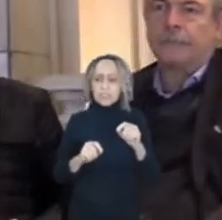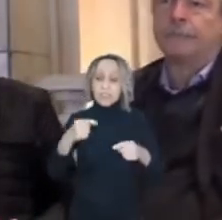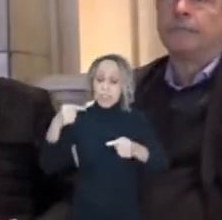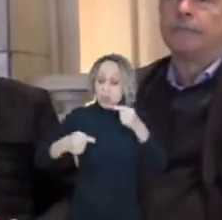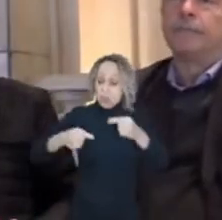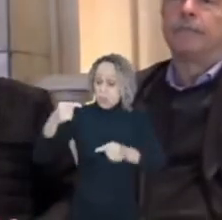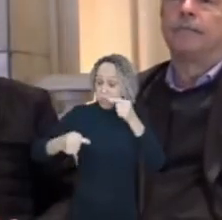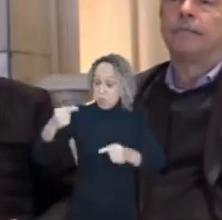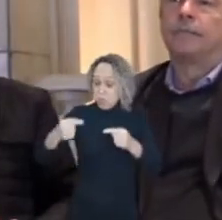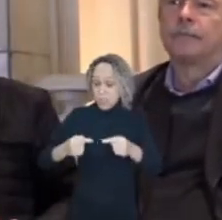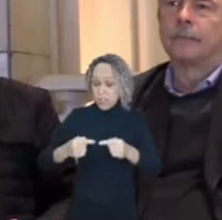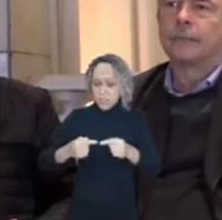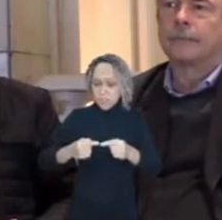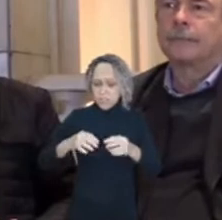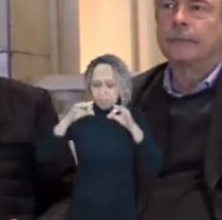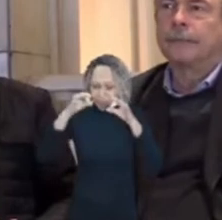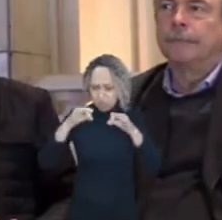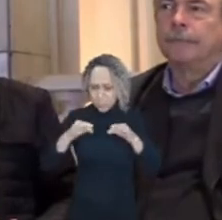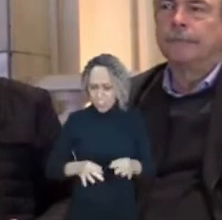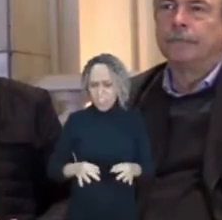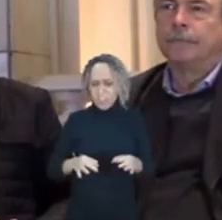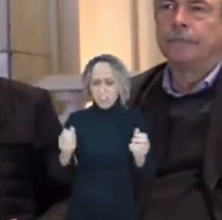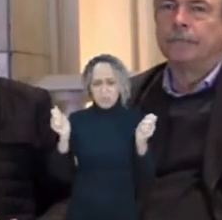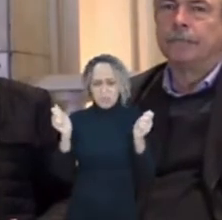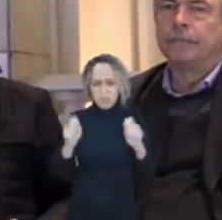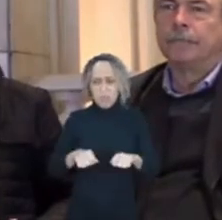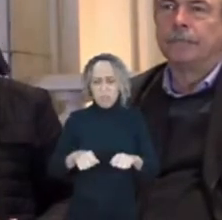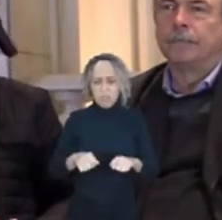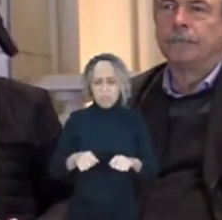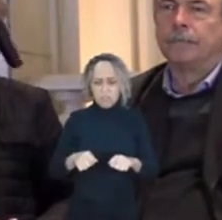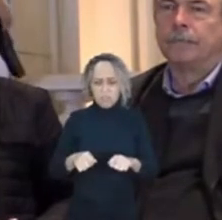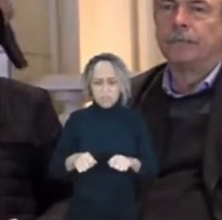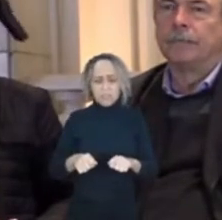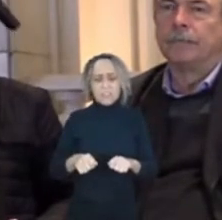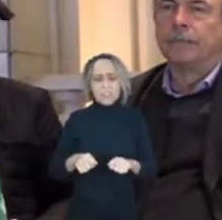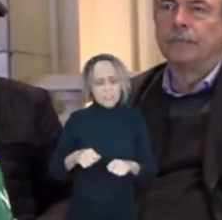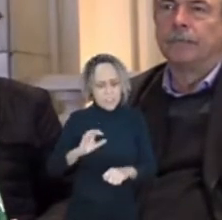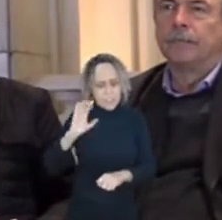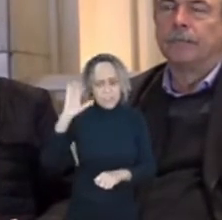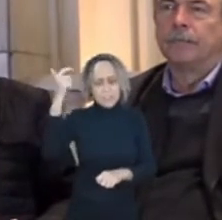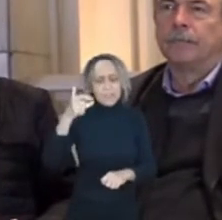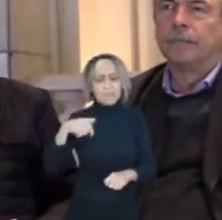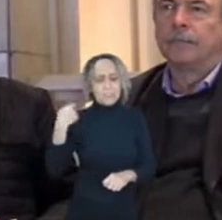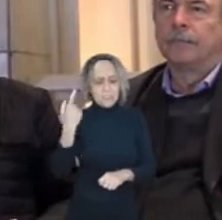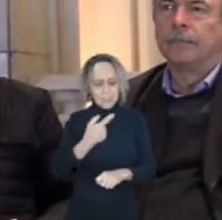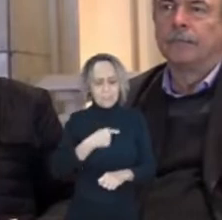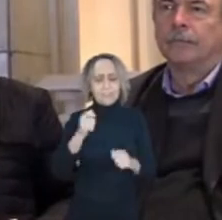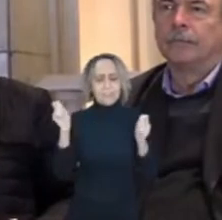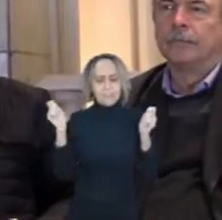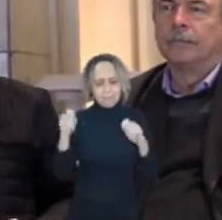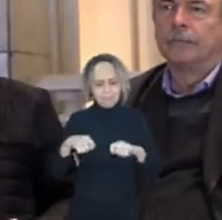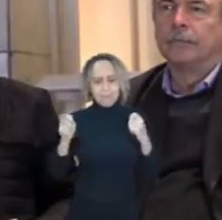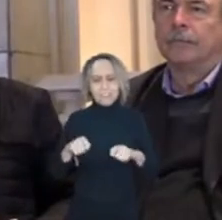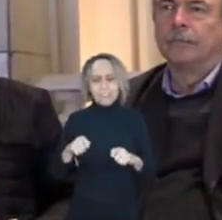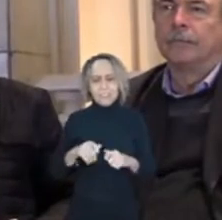política séria e competente que venha de encontro às necessidades das catadoras e dos catadores, para que nós